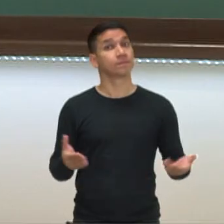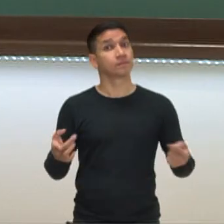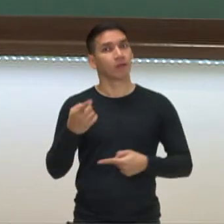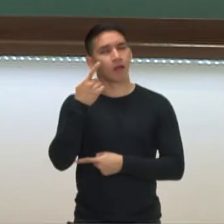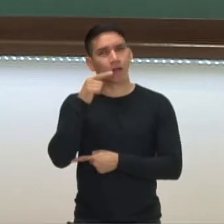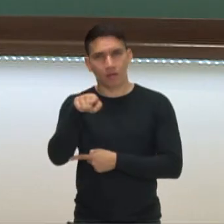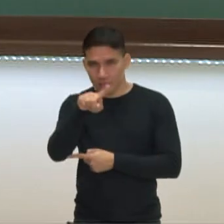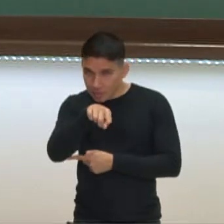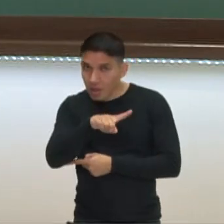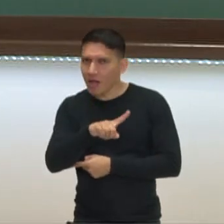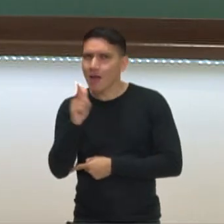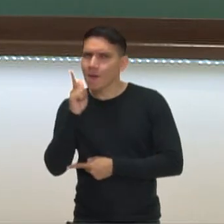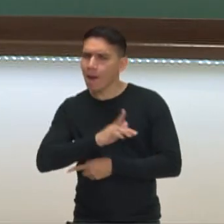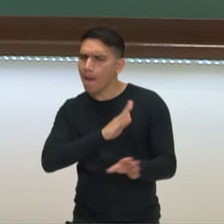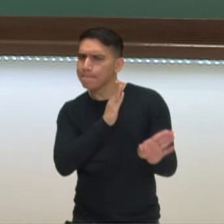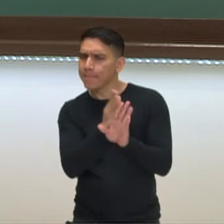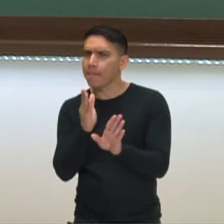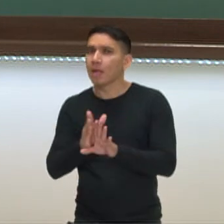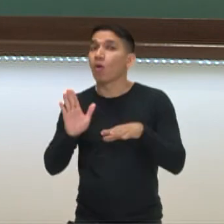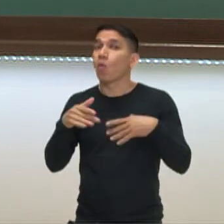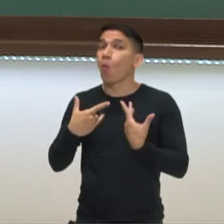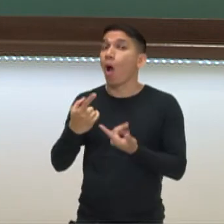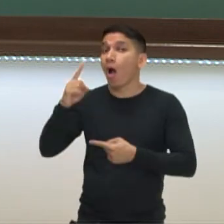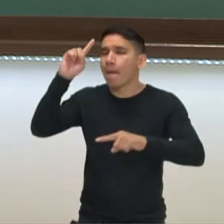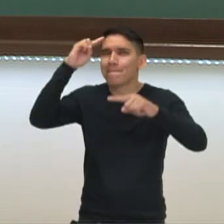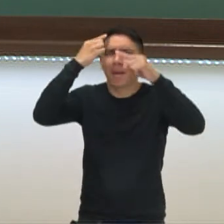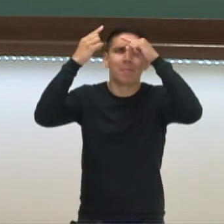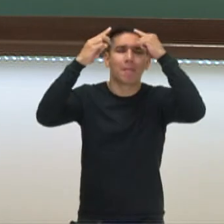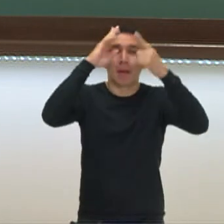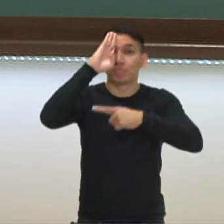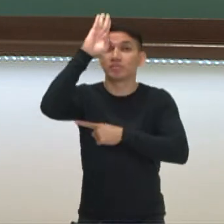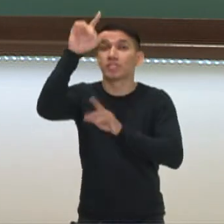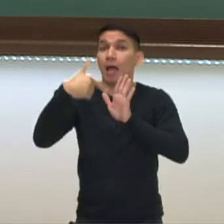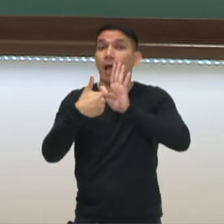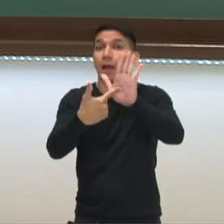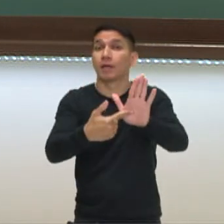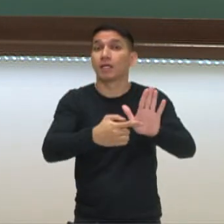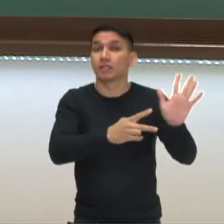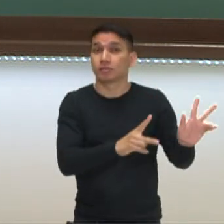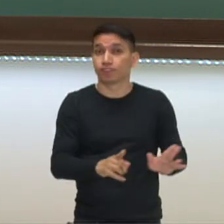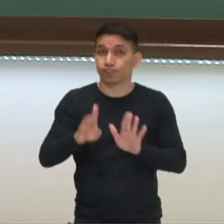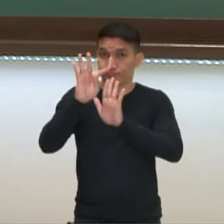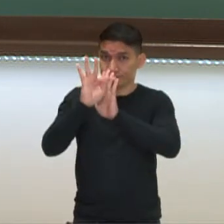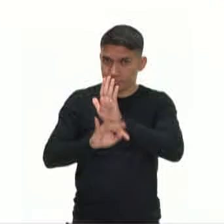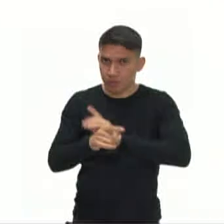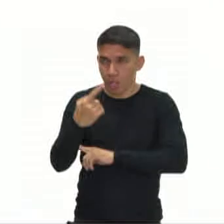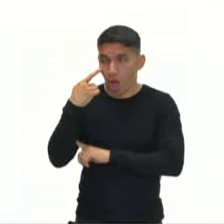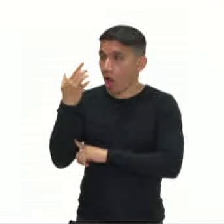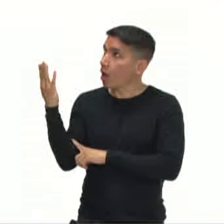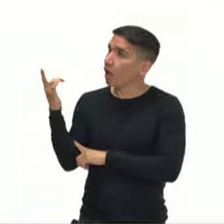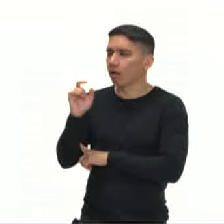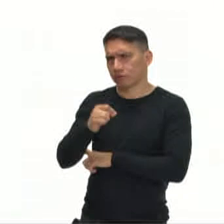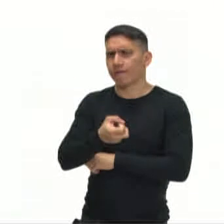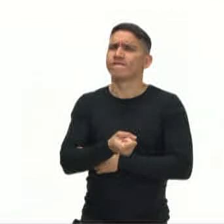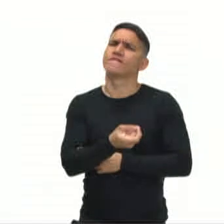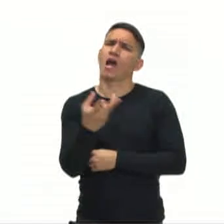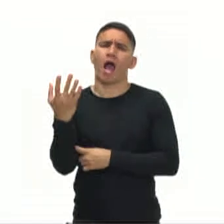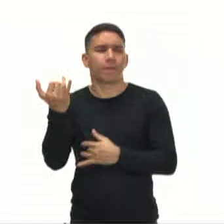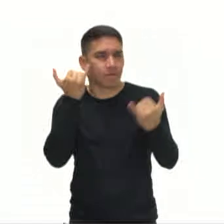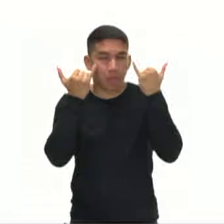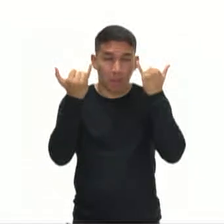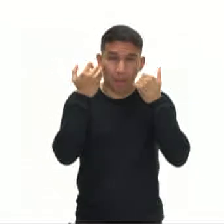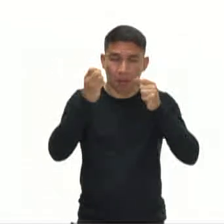Então, estudantes, conseguiram identificar as ideias principais apresentadas pelo autor? Vamos lá! Muitas mensagens são